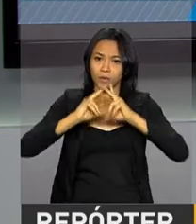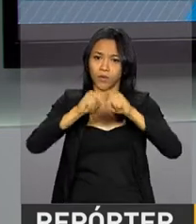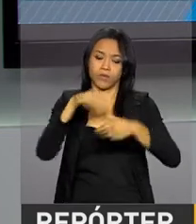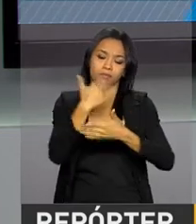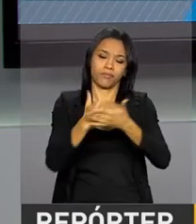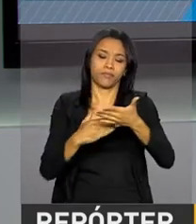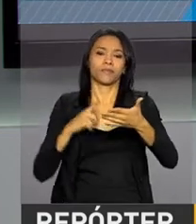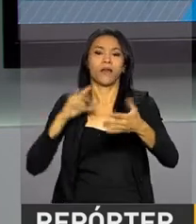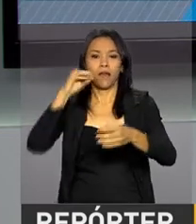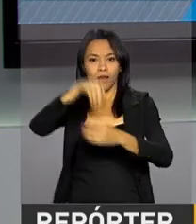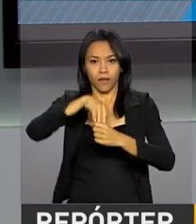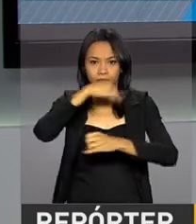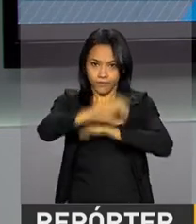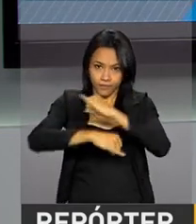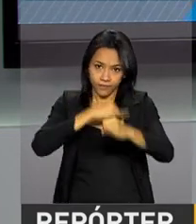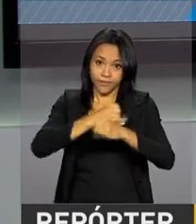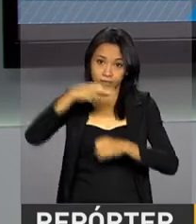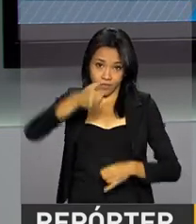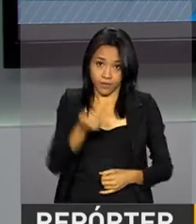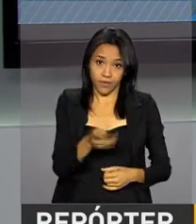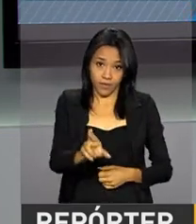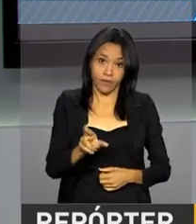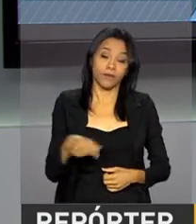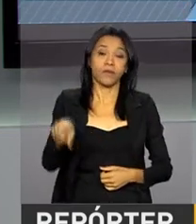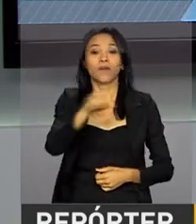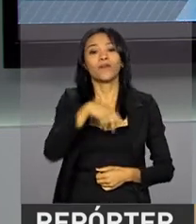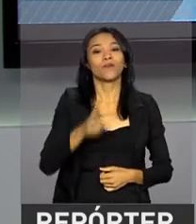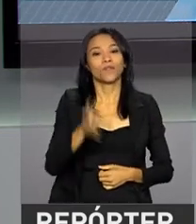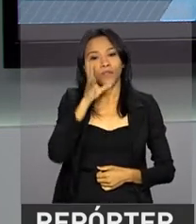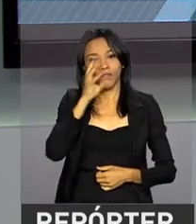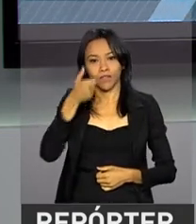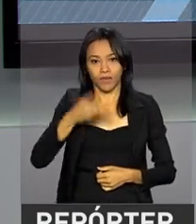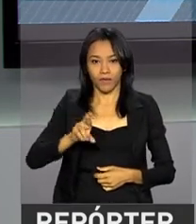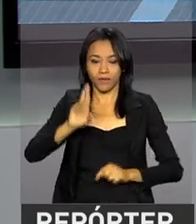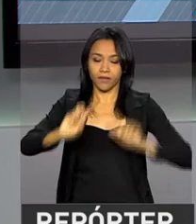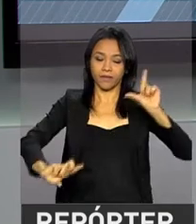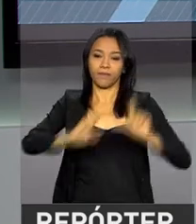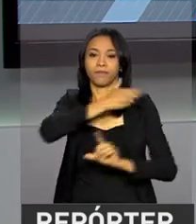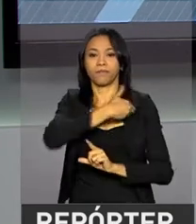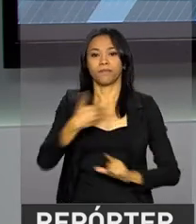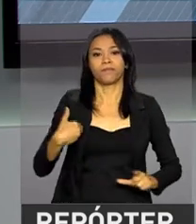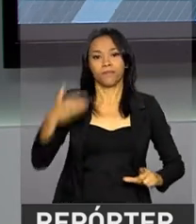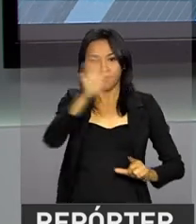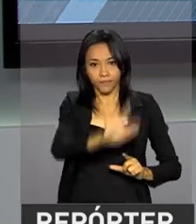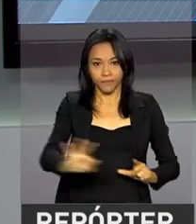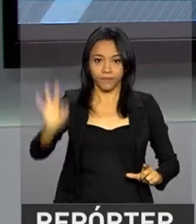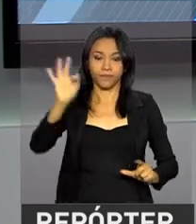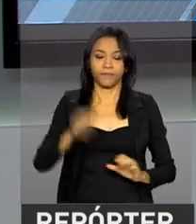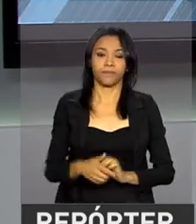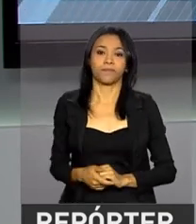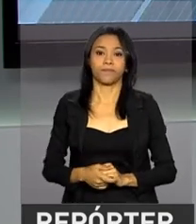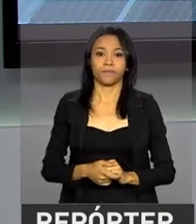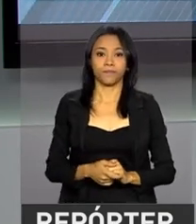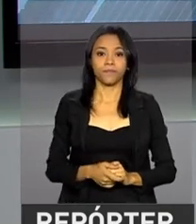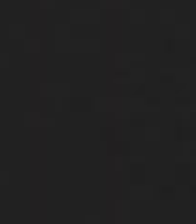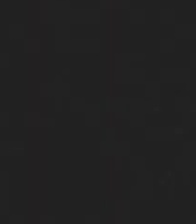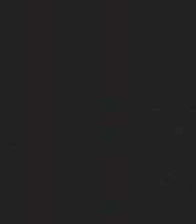também está na página da nbr na internet continue com a gente na nbr a tv do governo federal